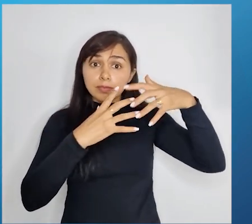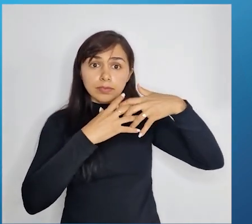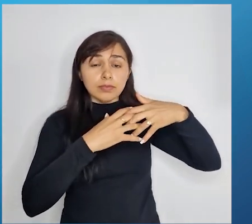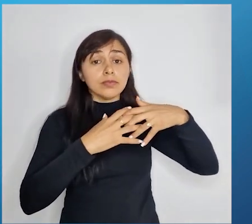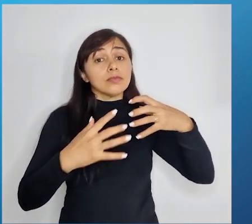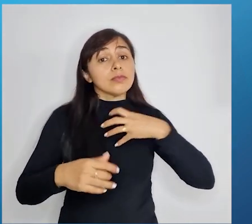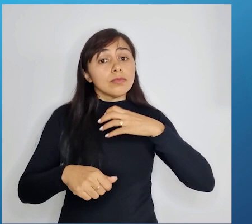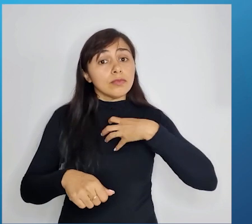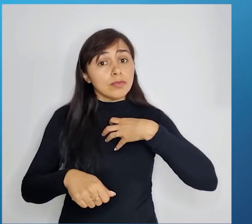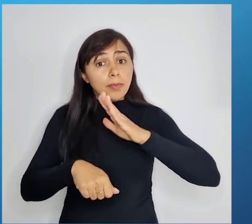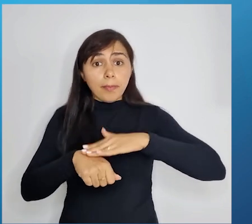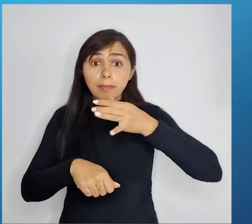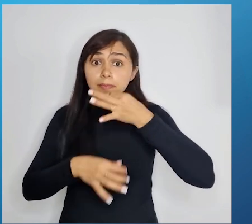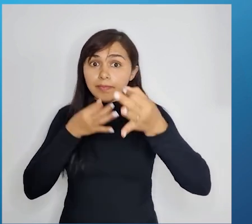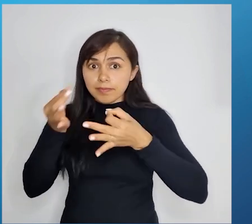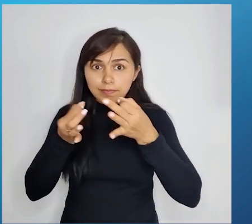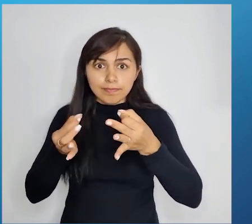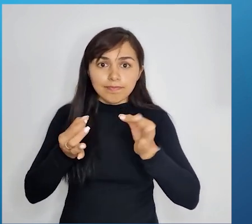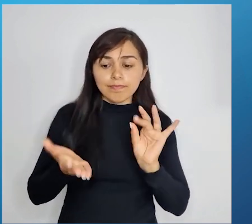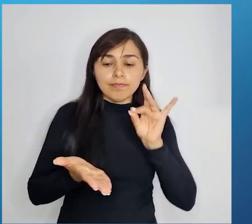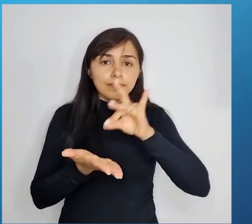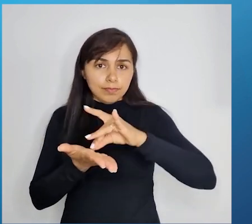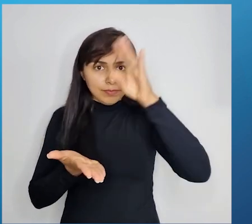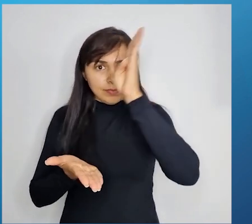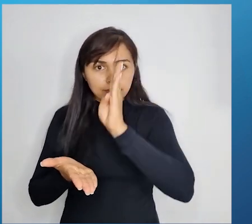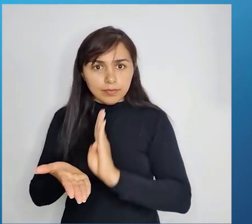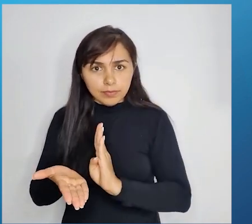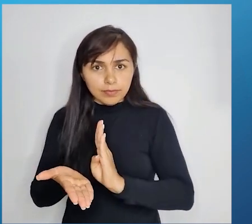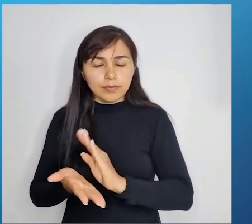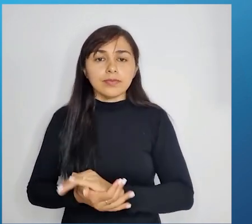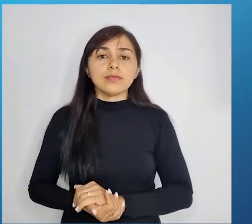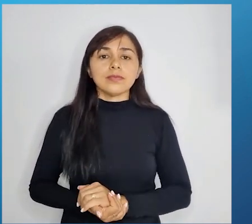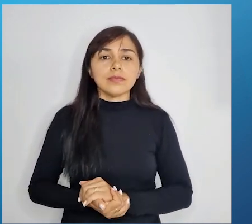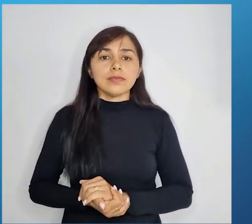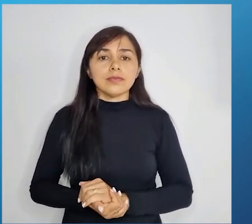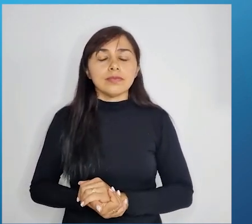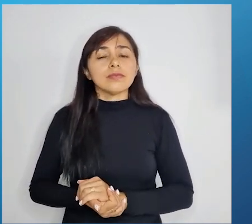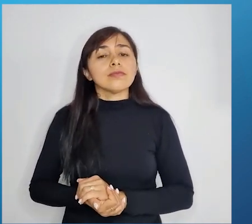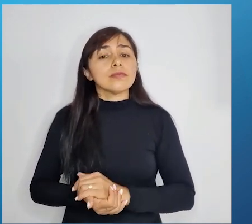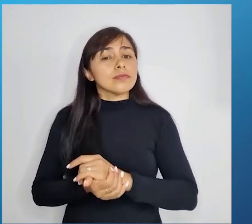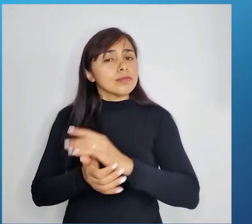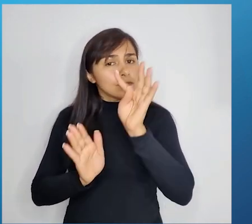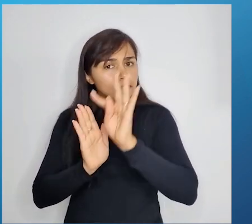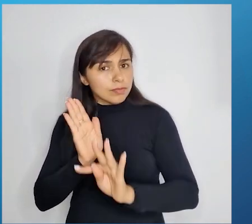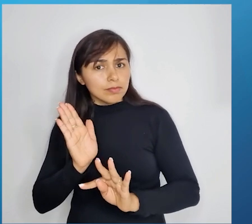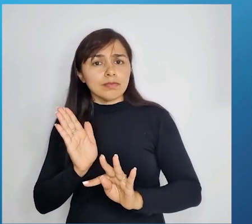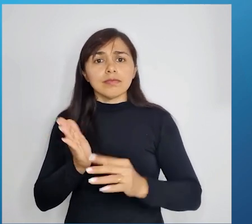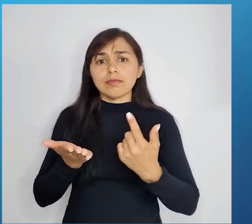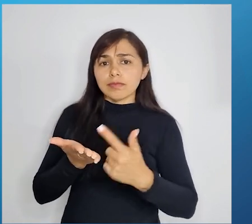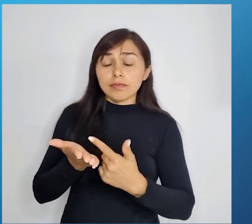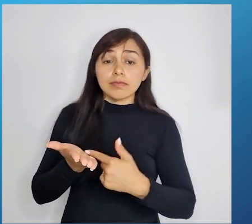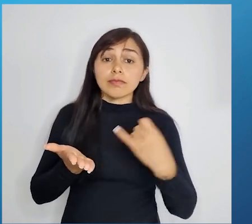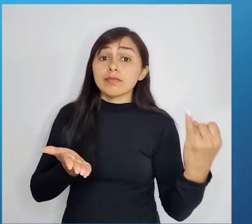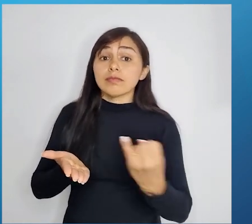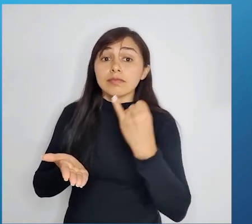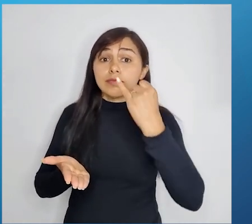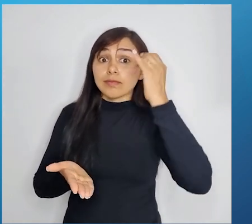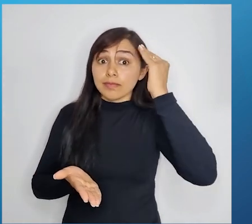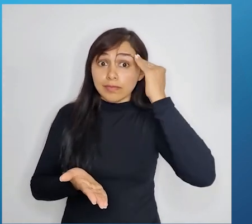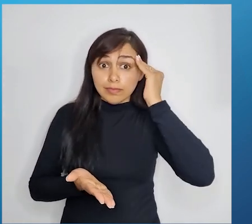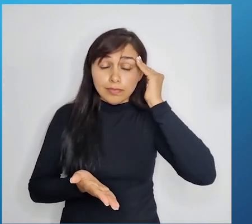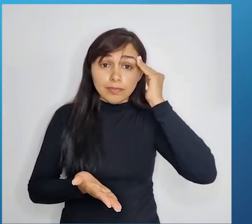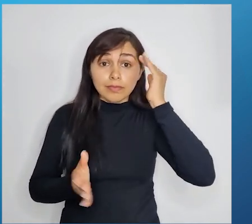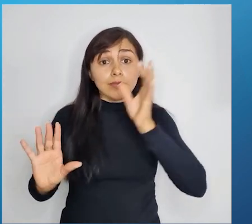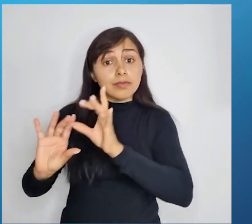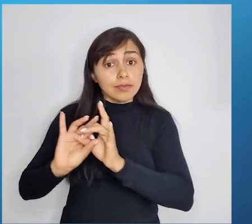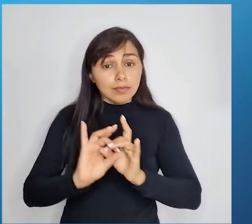mais crítica e realista a realidade do país. Suas obras são fundamentais para entender o contexto histórico e